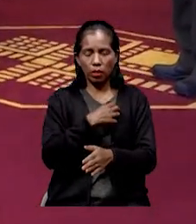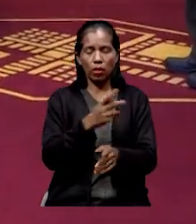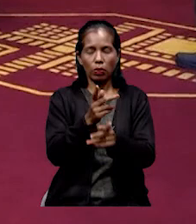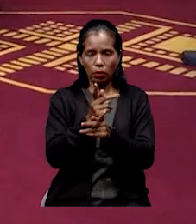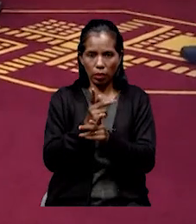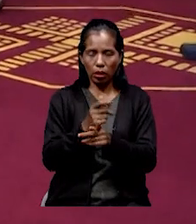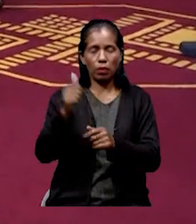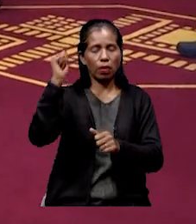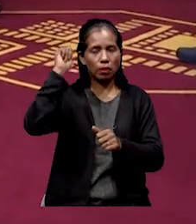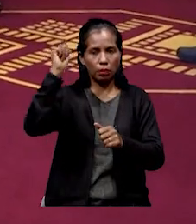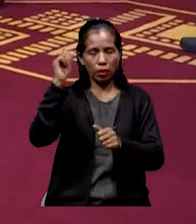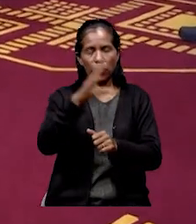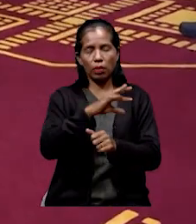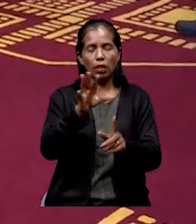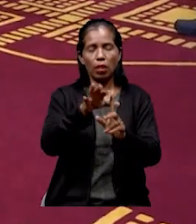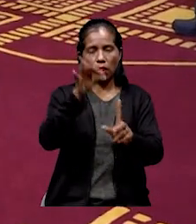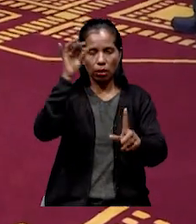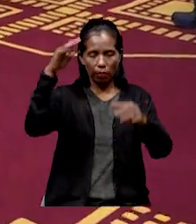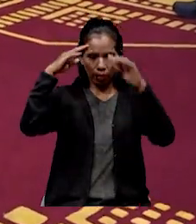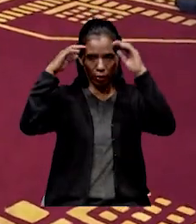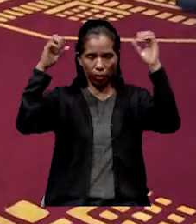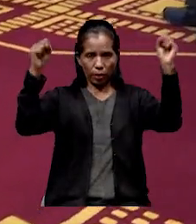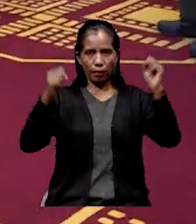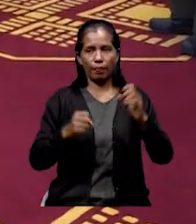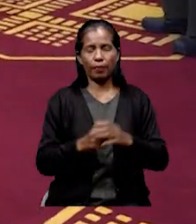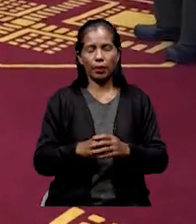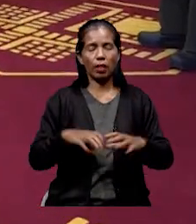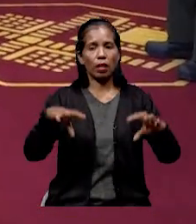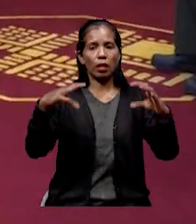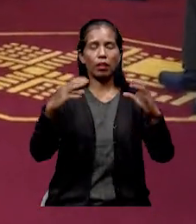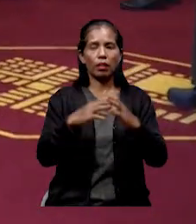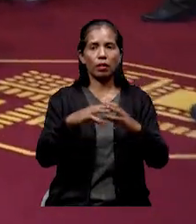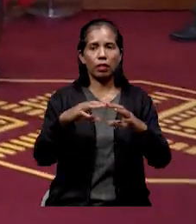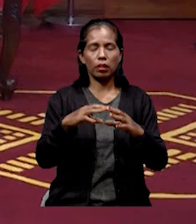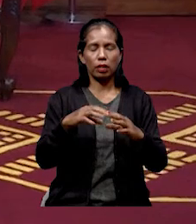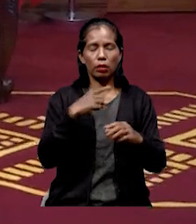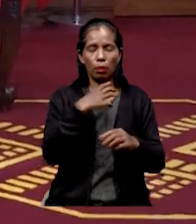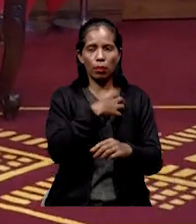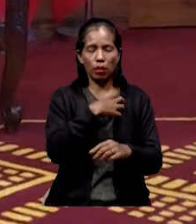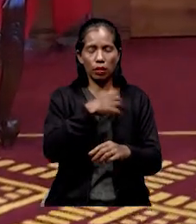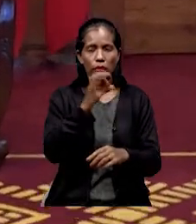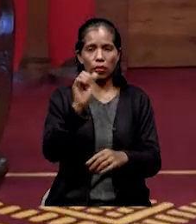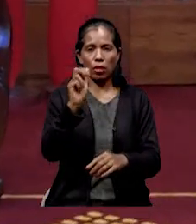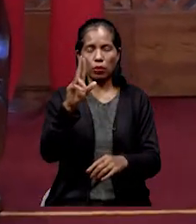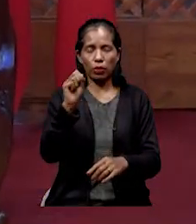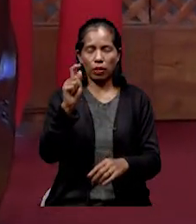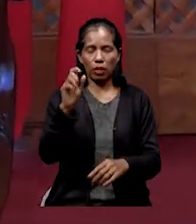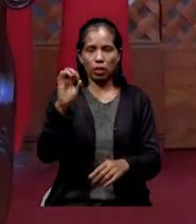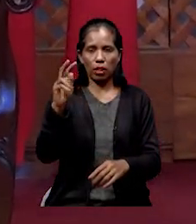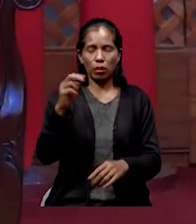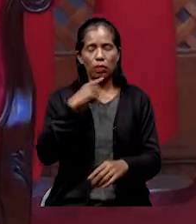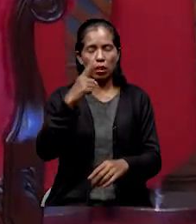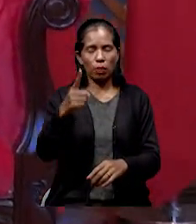segura campanha na eleição presidencial. Comissário Faustino da Costa Hateten, mas que PNTL hasoro desafio